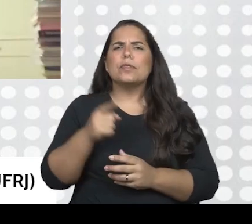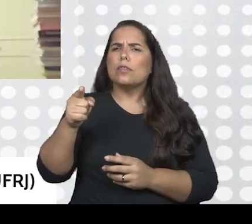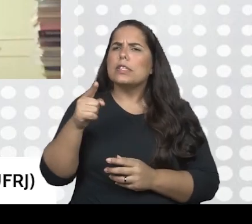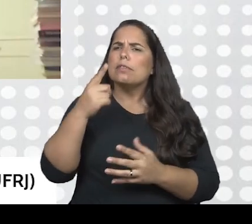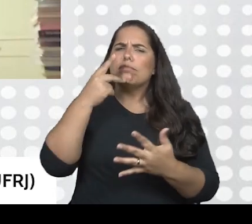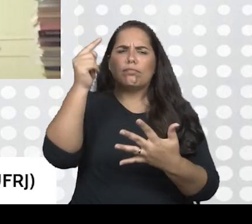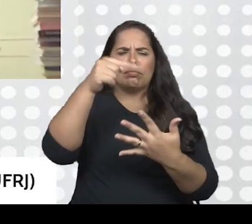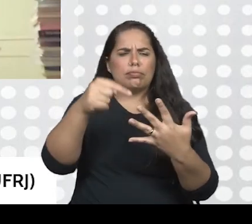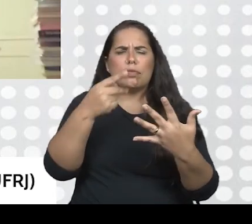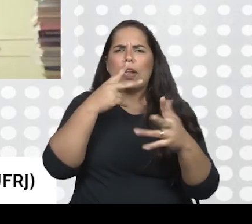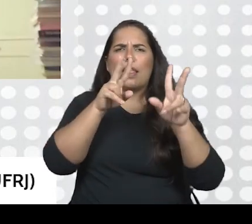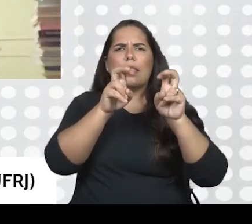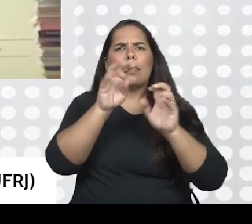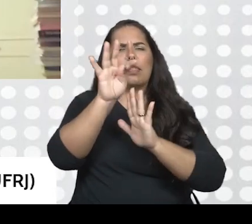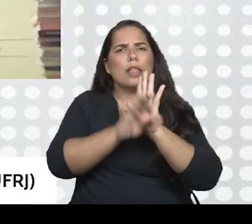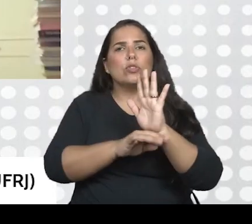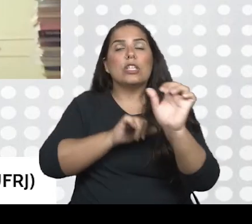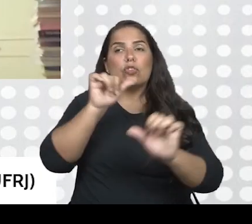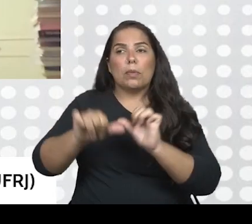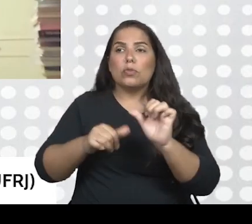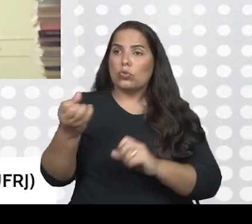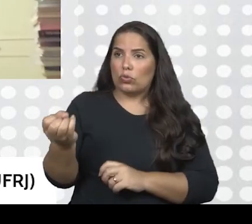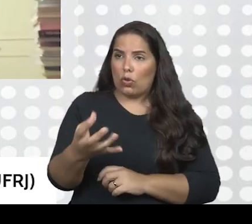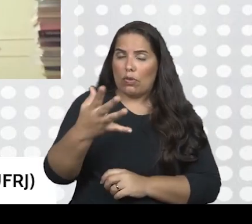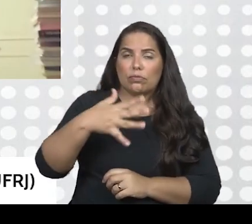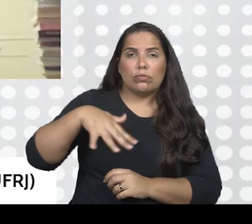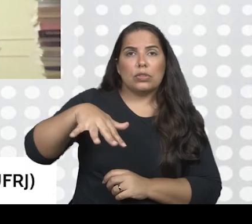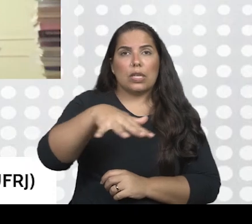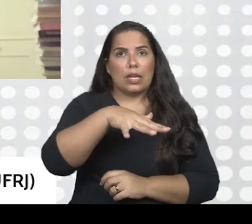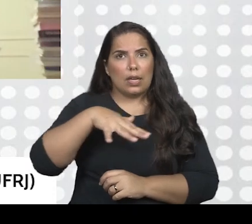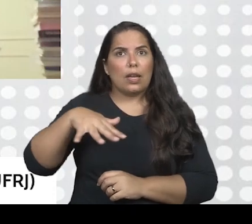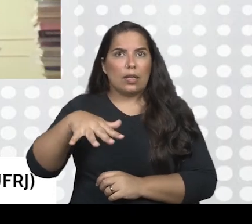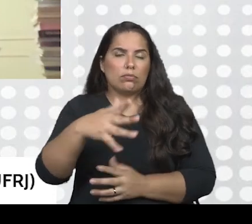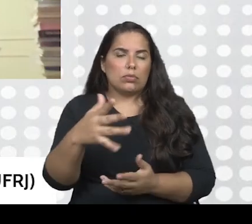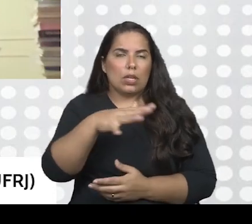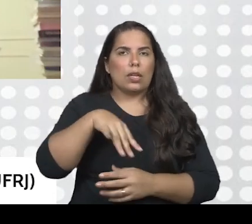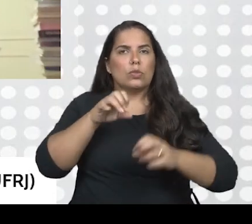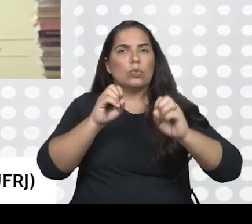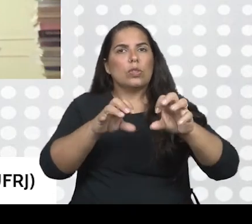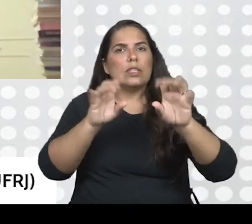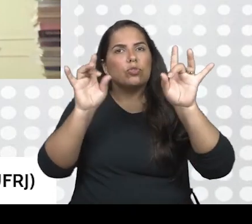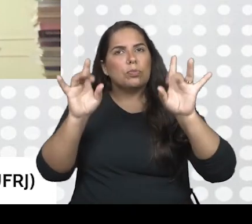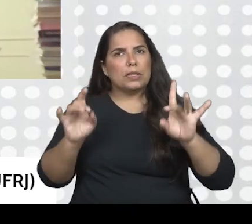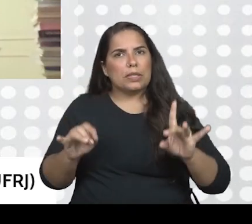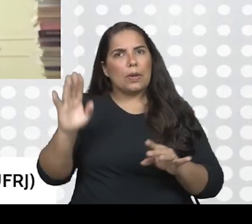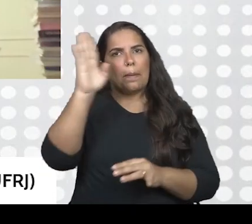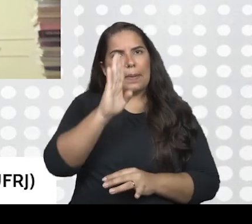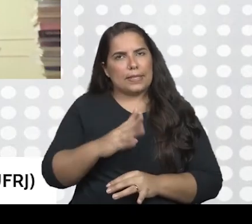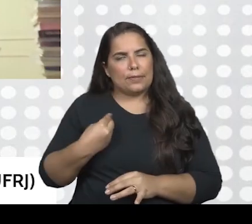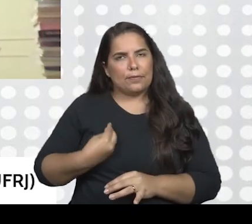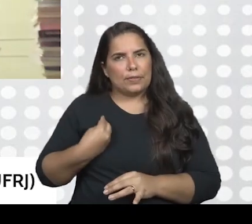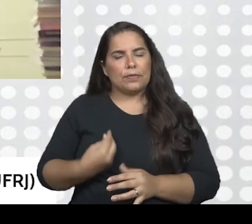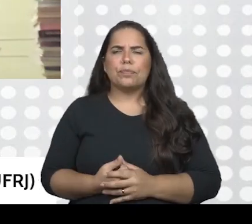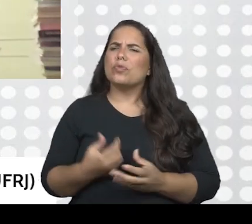Você aponta nesse texto as transformações recentes no campo, que o campo, na verdade, da educação especial brasileira